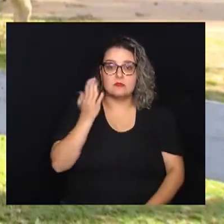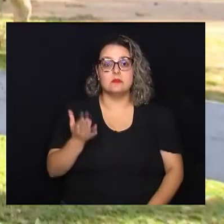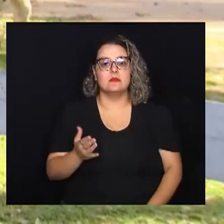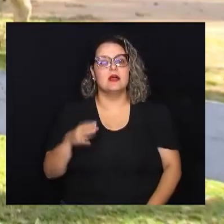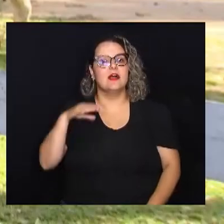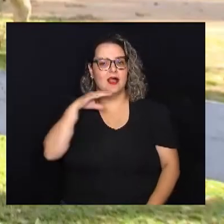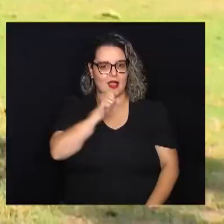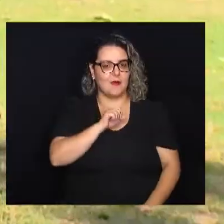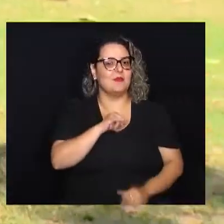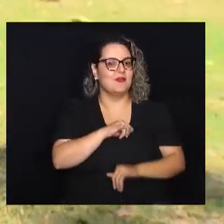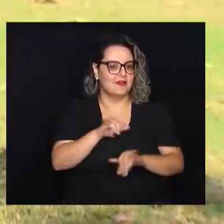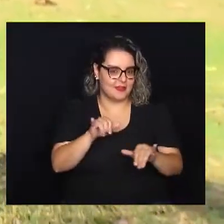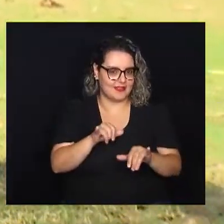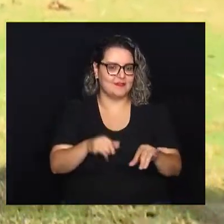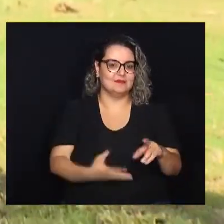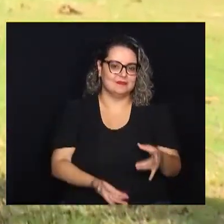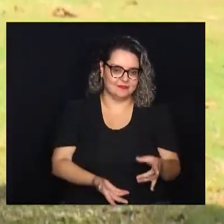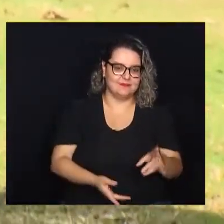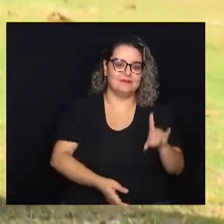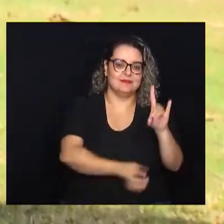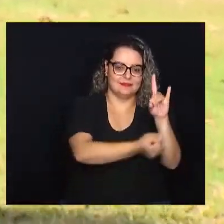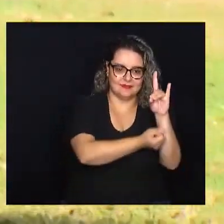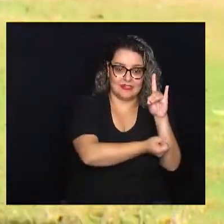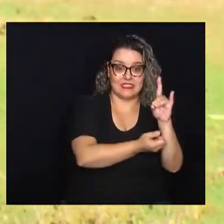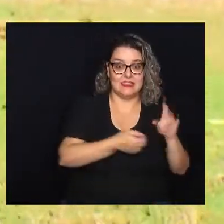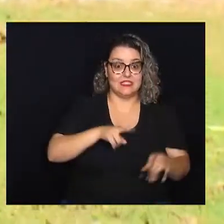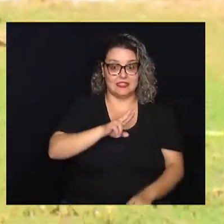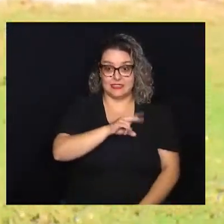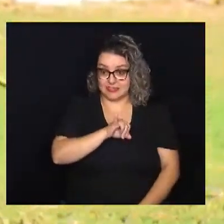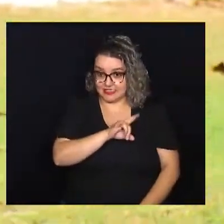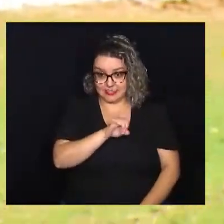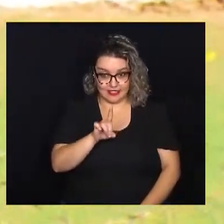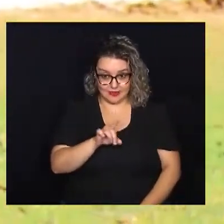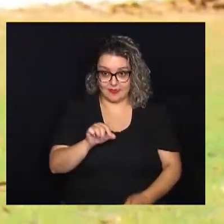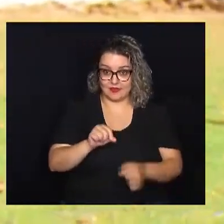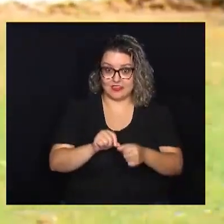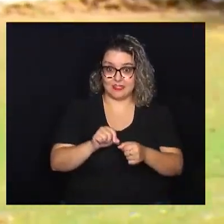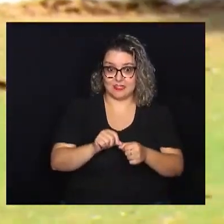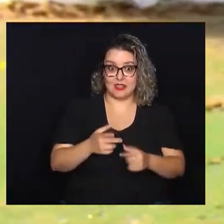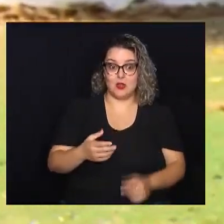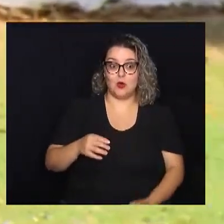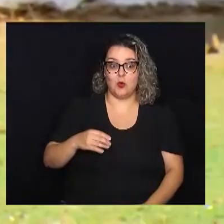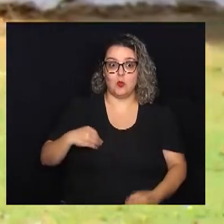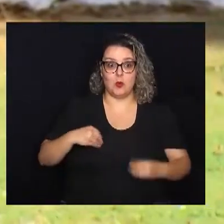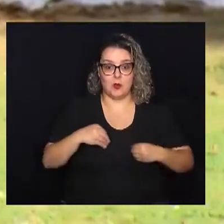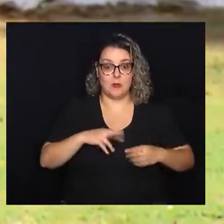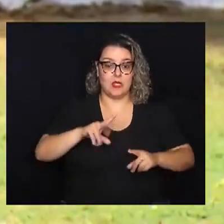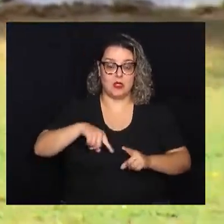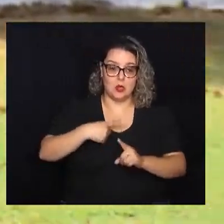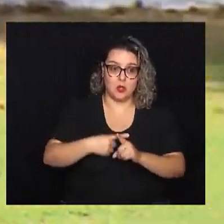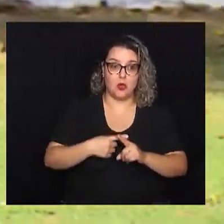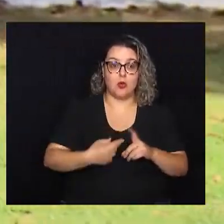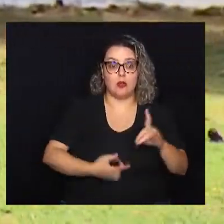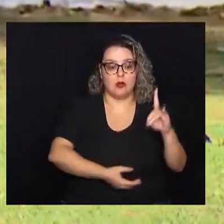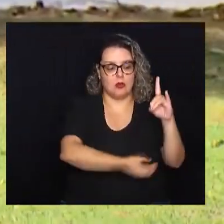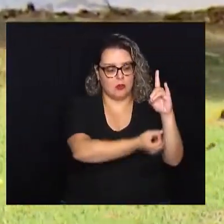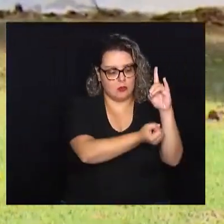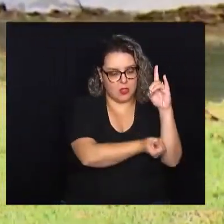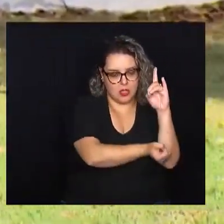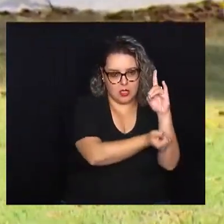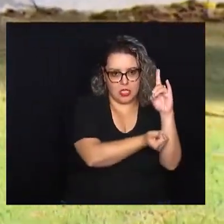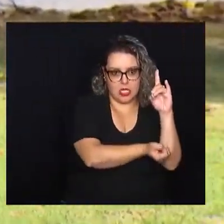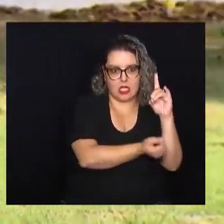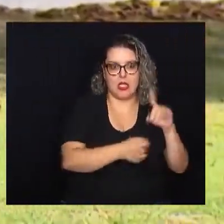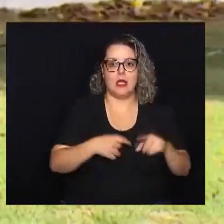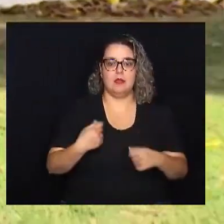breve aí já vai ser indicado fazer se a gente não fizer exames igual comentei exame complementar como ultrassom aí a gente tem que